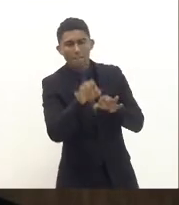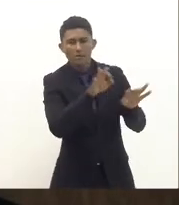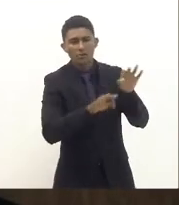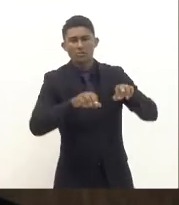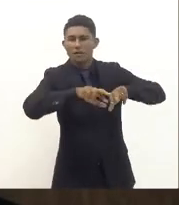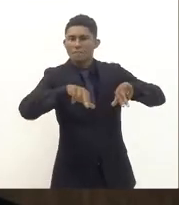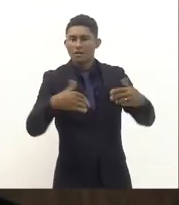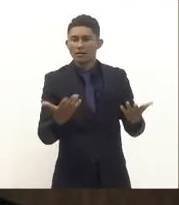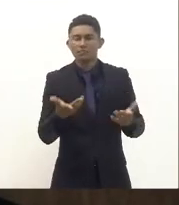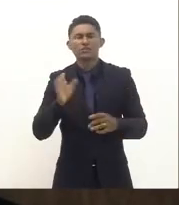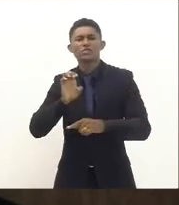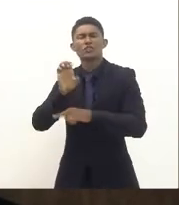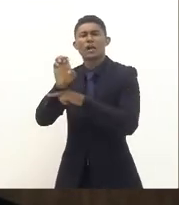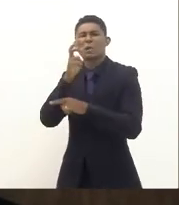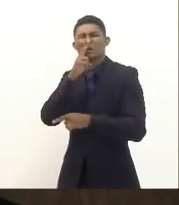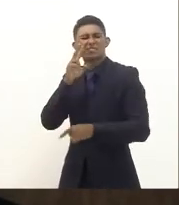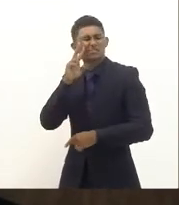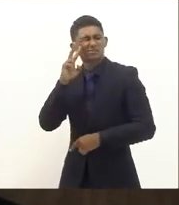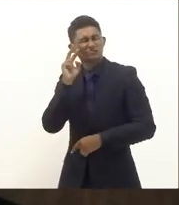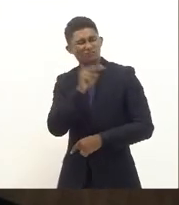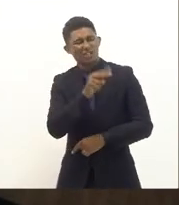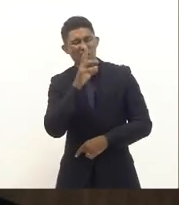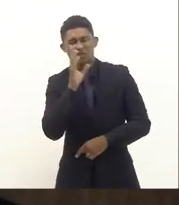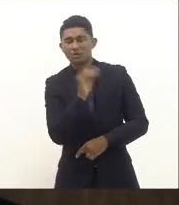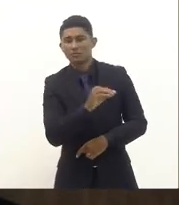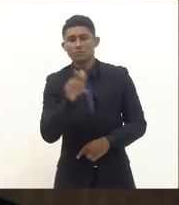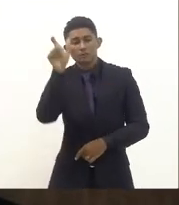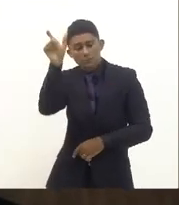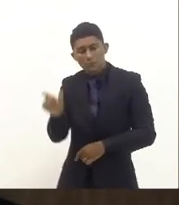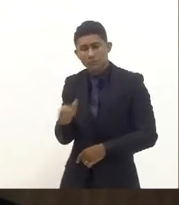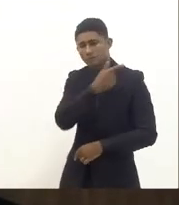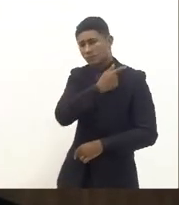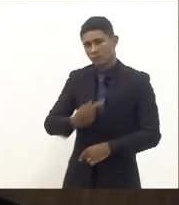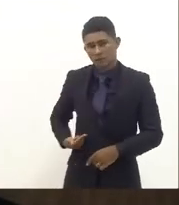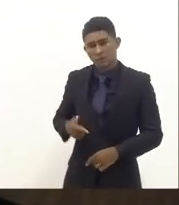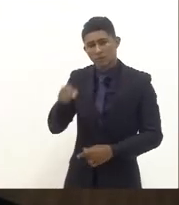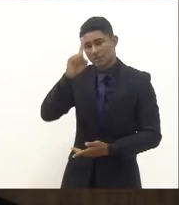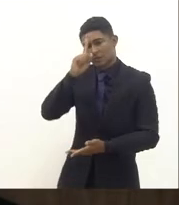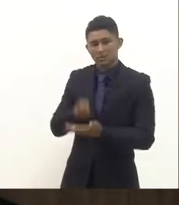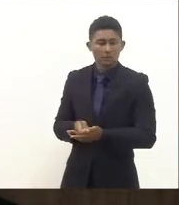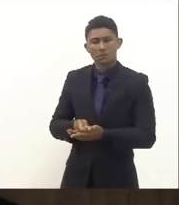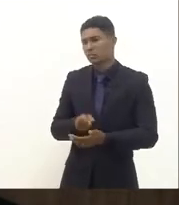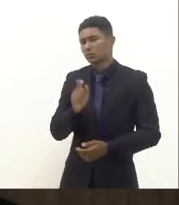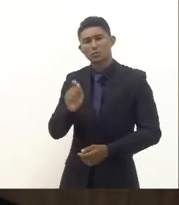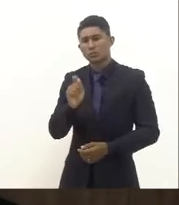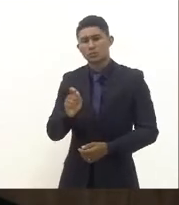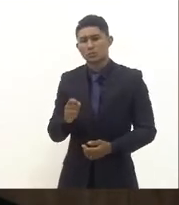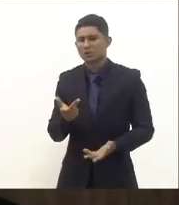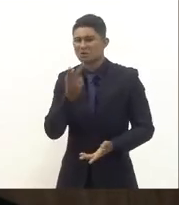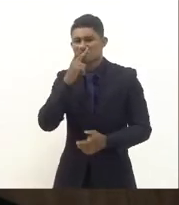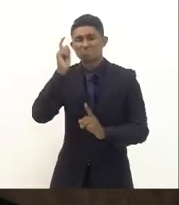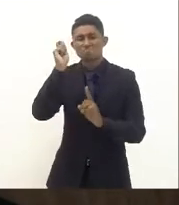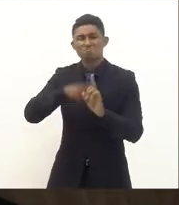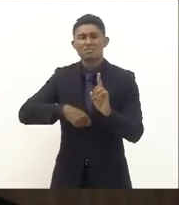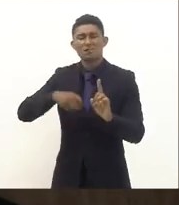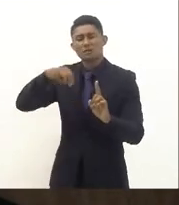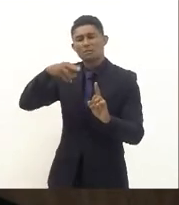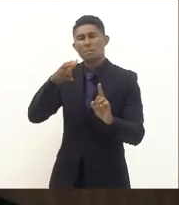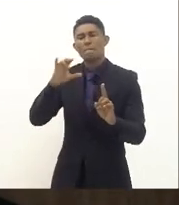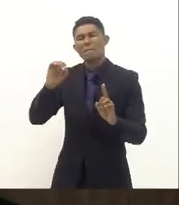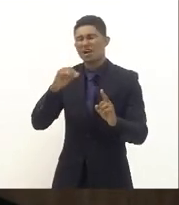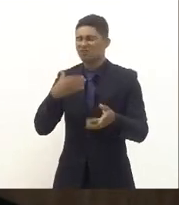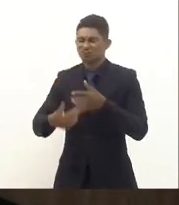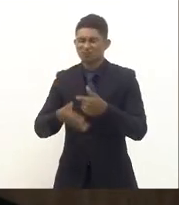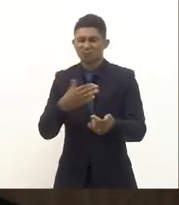positivas que o estado ignora Aliás o governador pela Ducati parece ter decretado informalmente que o mês de maio mês da chacina